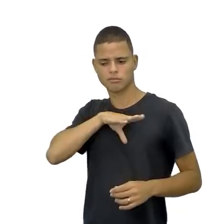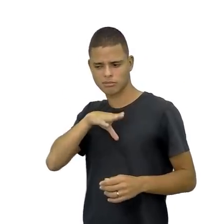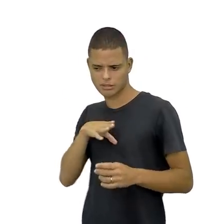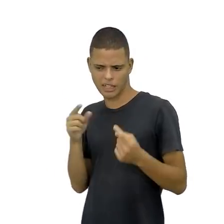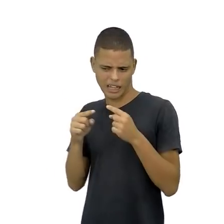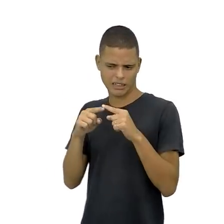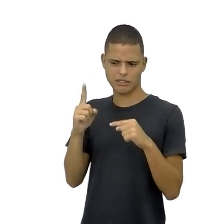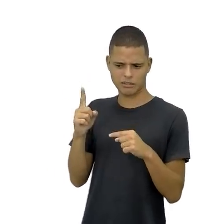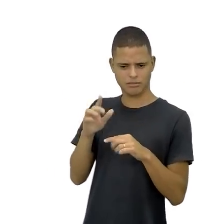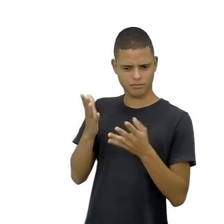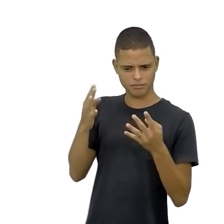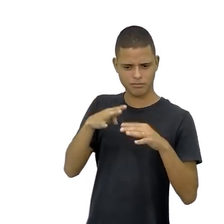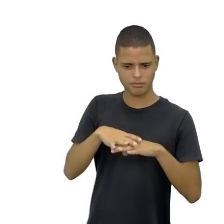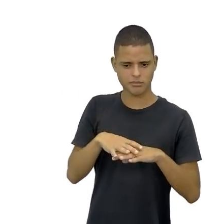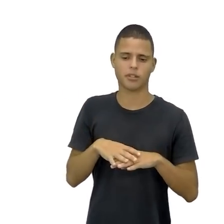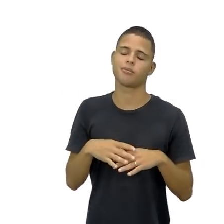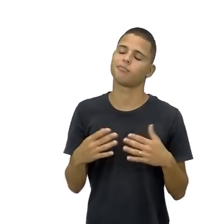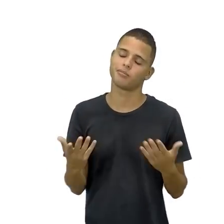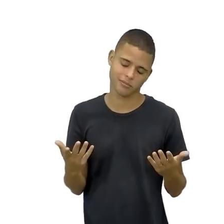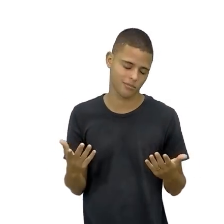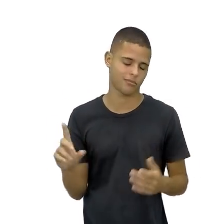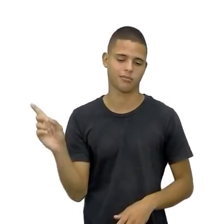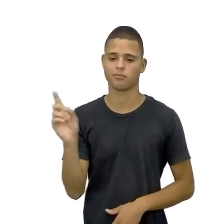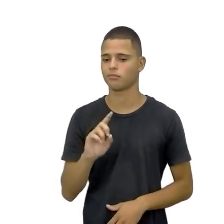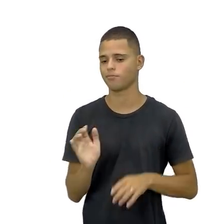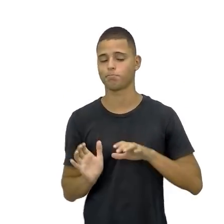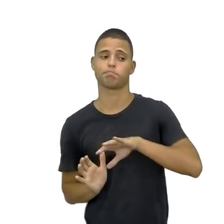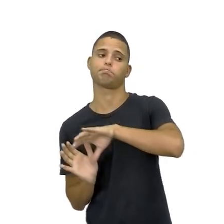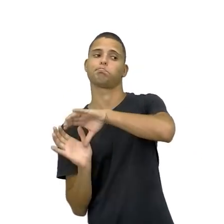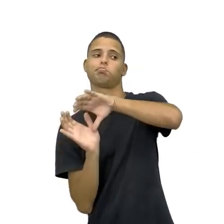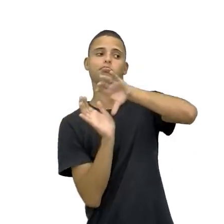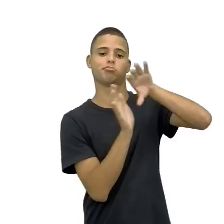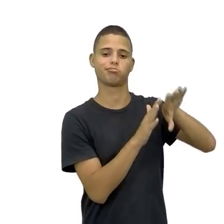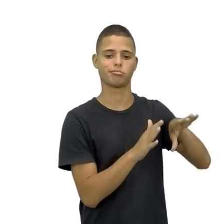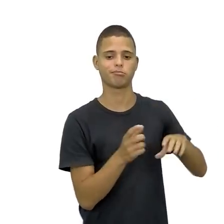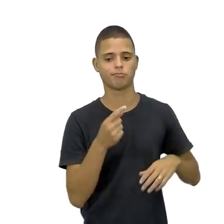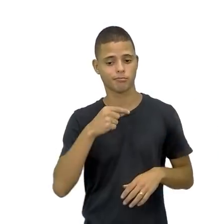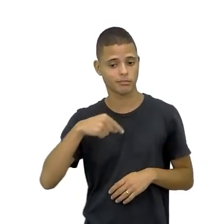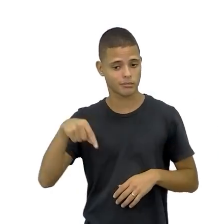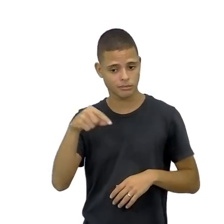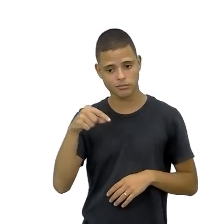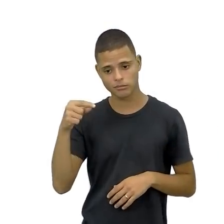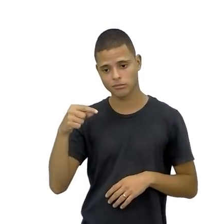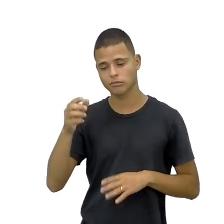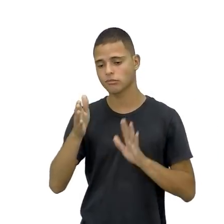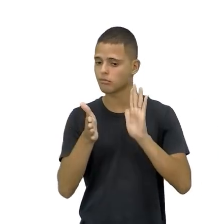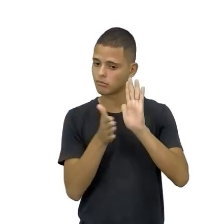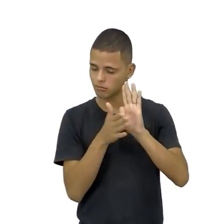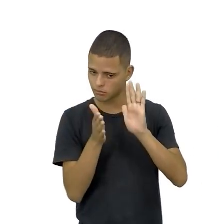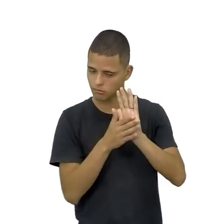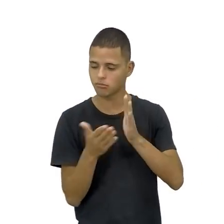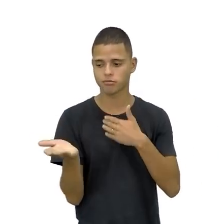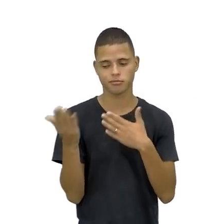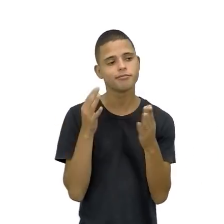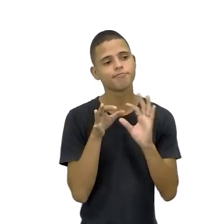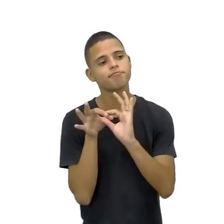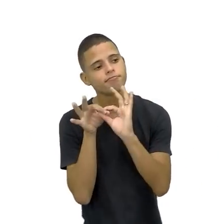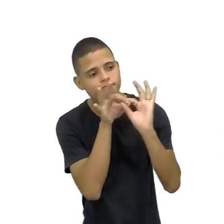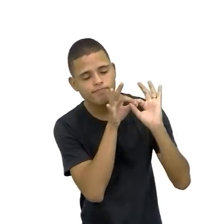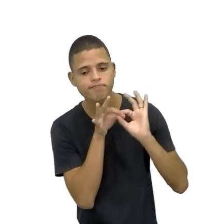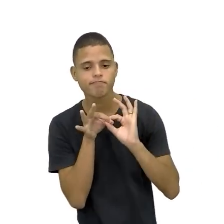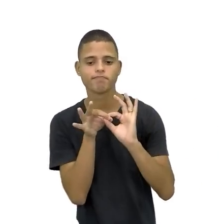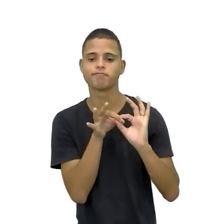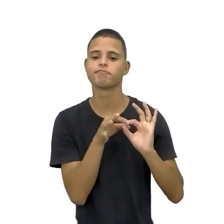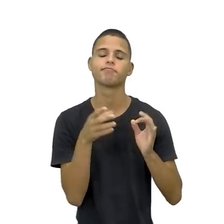e a gente aqui vai propor justamente esse diálogo, né? Para que possamos, e também sei que muitas escolas já fazem